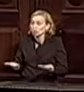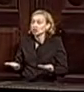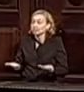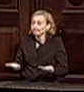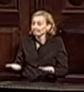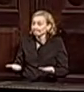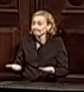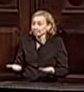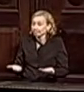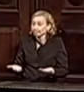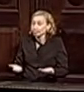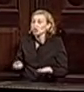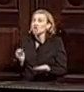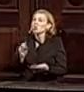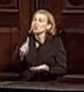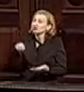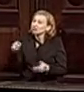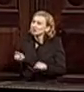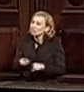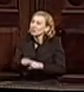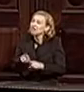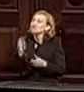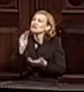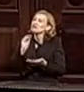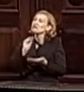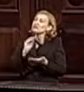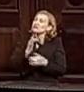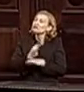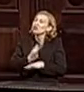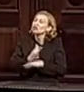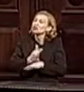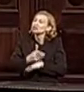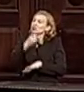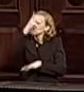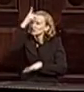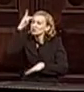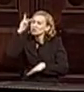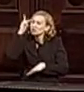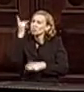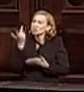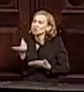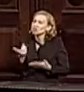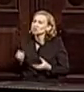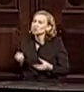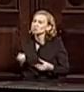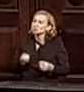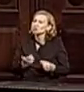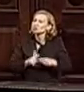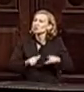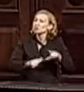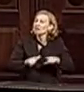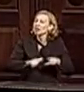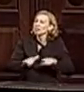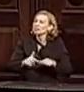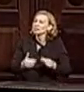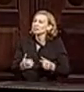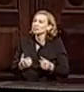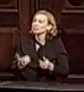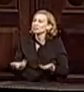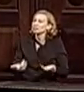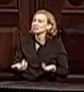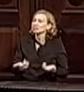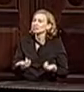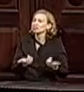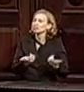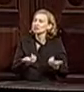falta de pessoal para atender, como no caso do Hospital Pedro Ernesto, ou no caso de outros hospitais, como o